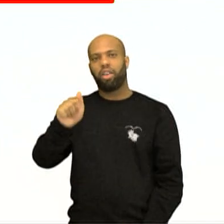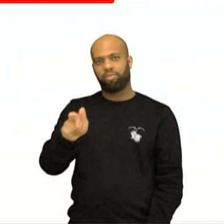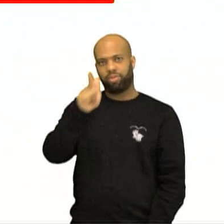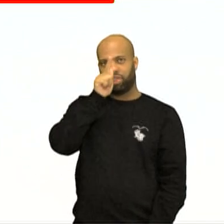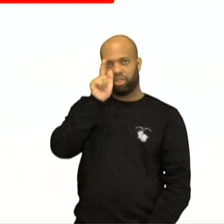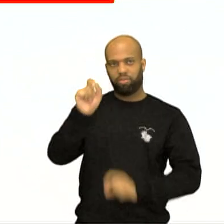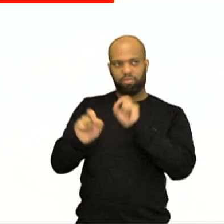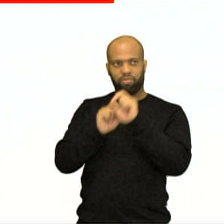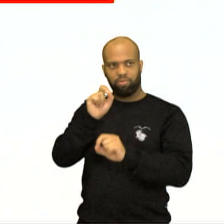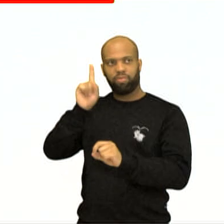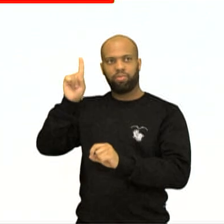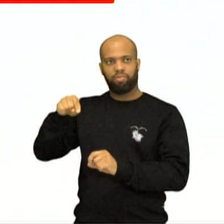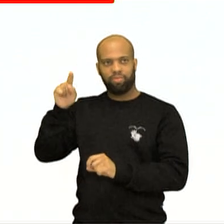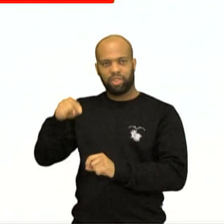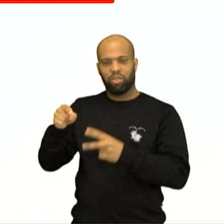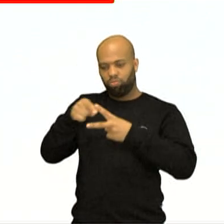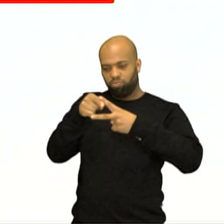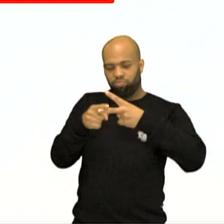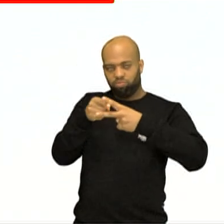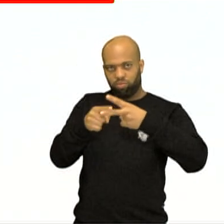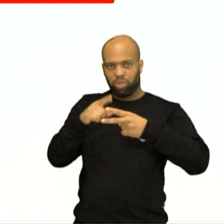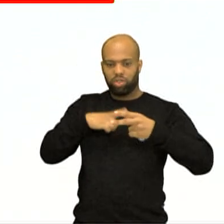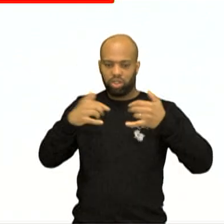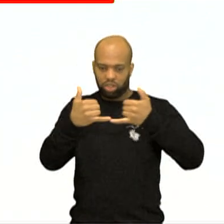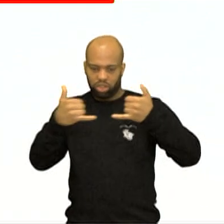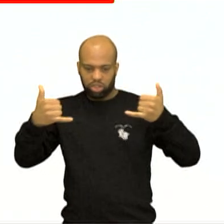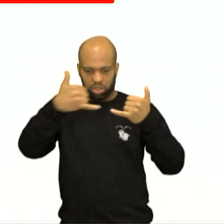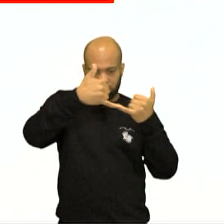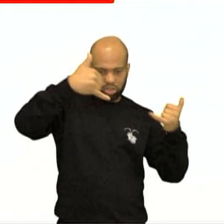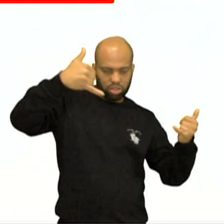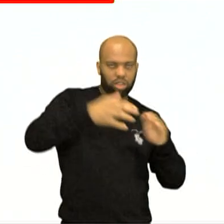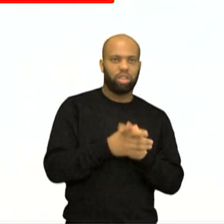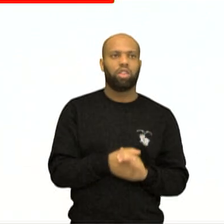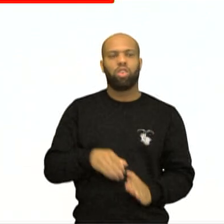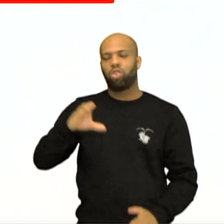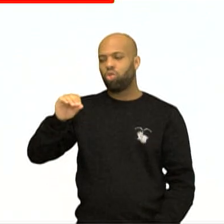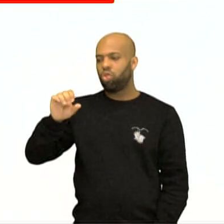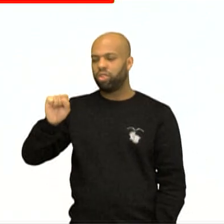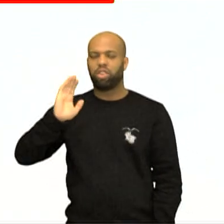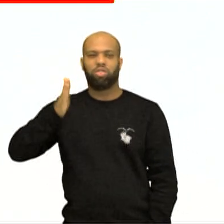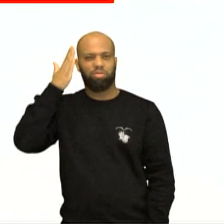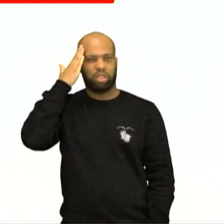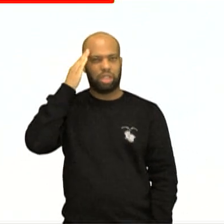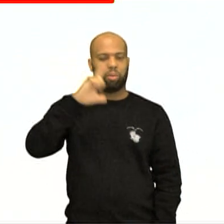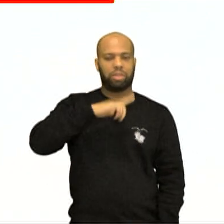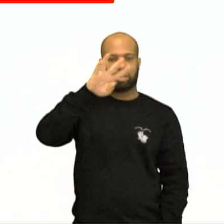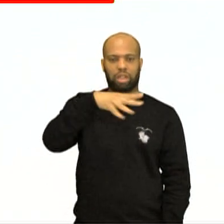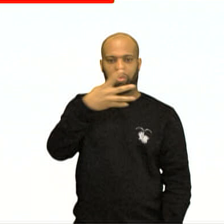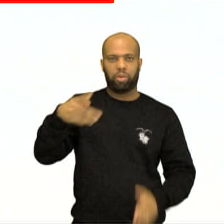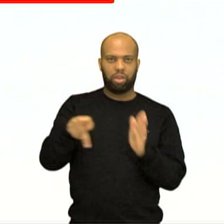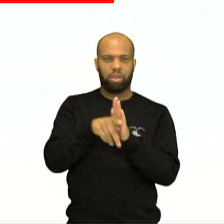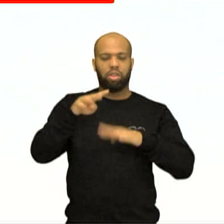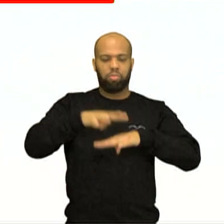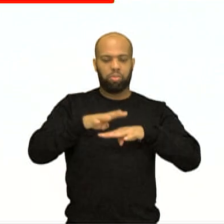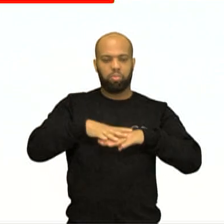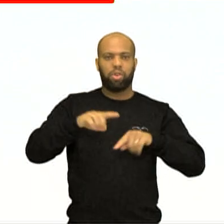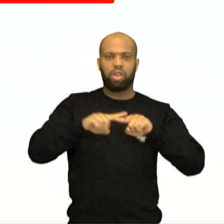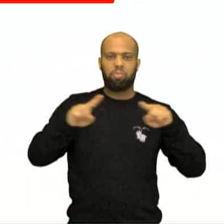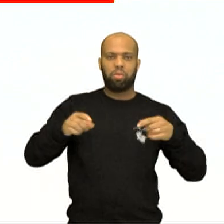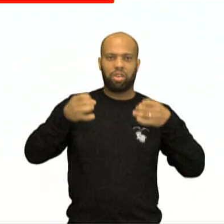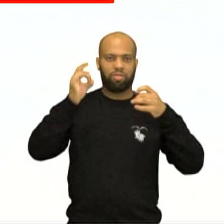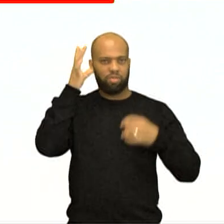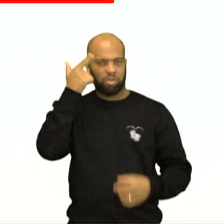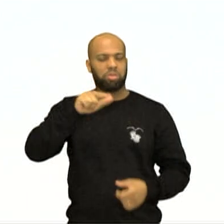R2. Cosseno é valor tabelado, você acha em tabelas aí, né? Tem aqueles valores padrãozinho que a gente conhece, mas é bem de boa,